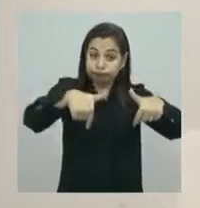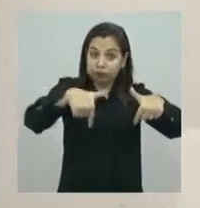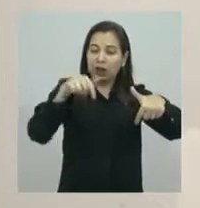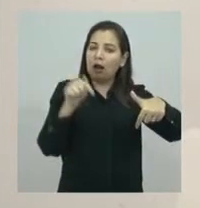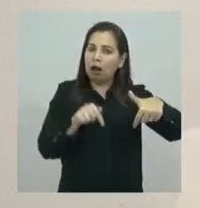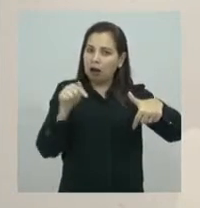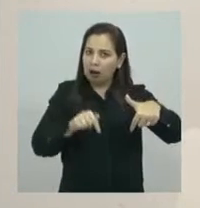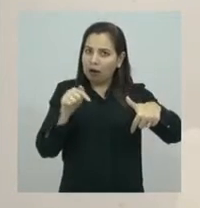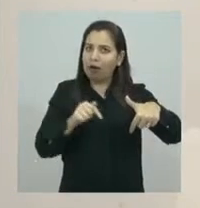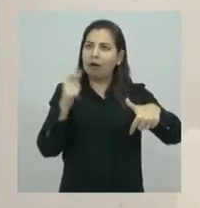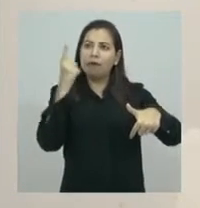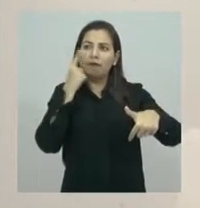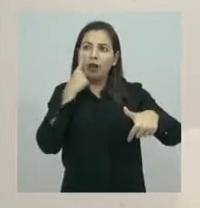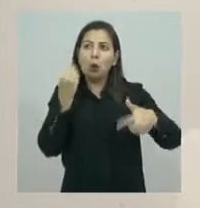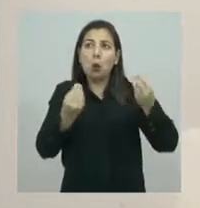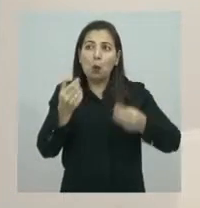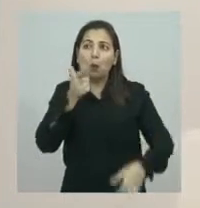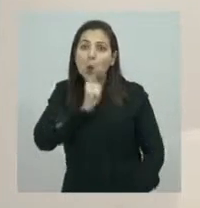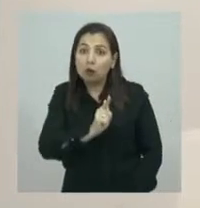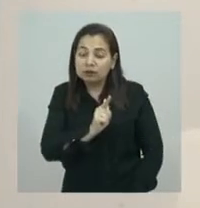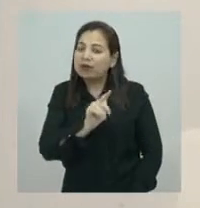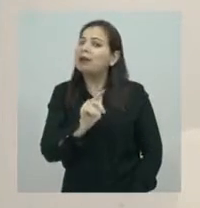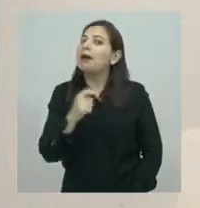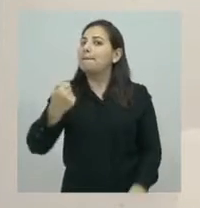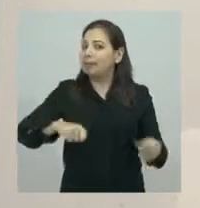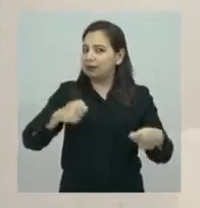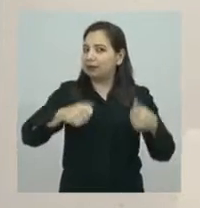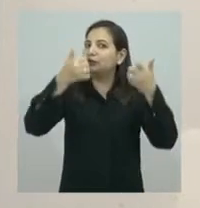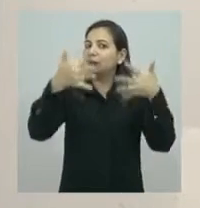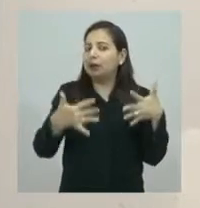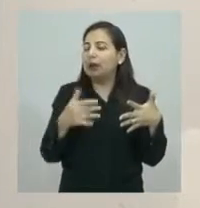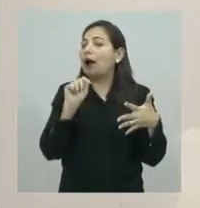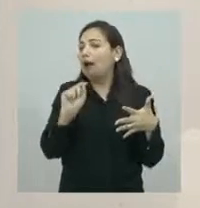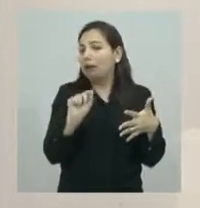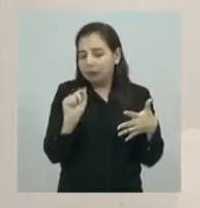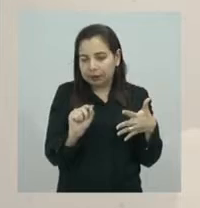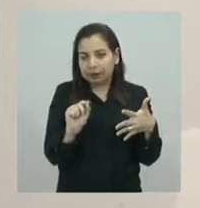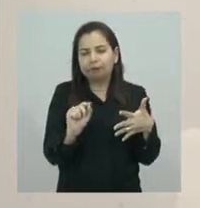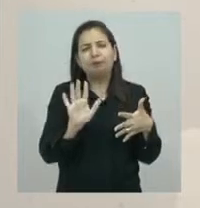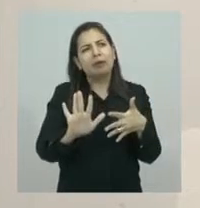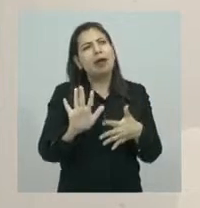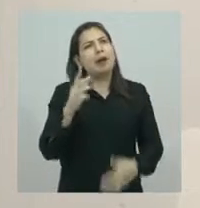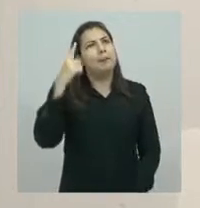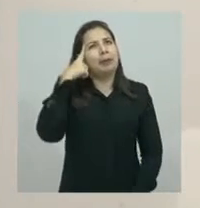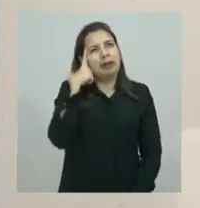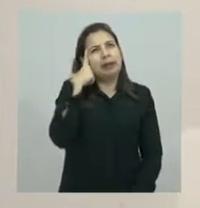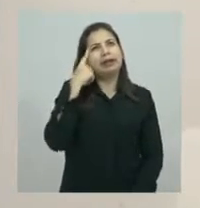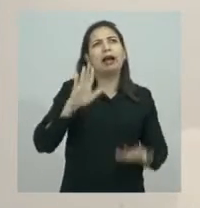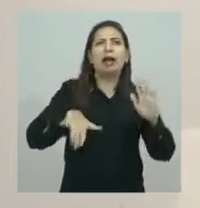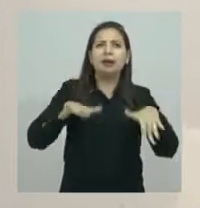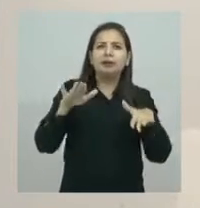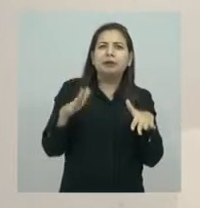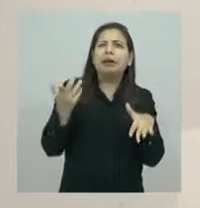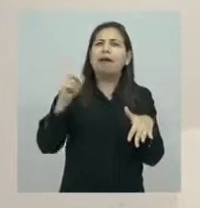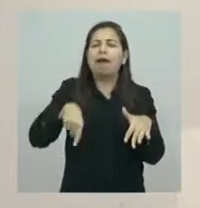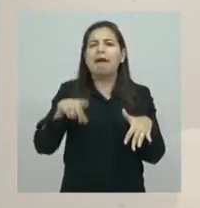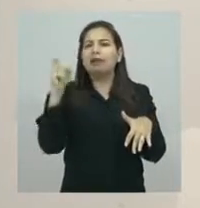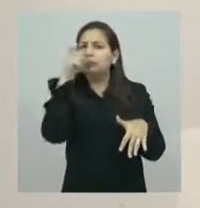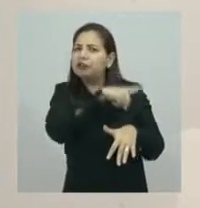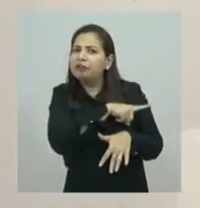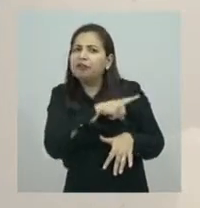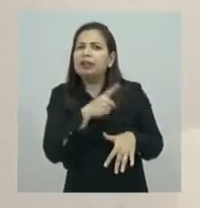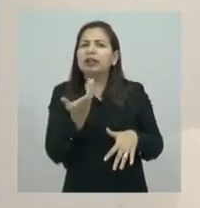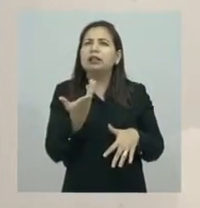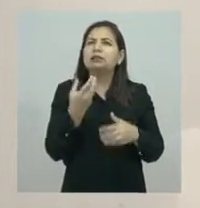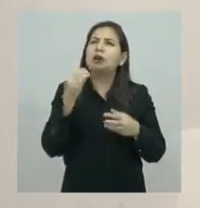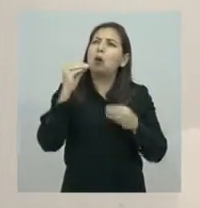muito claro uma coisa. Às vezes a gente se pergunta, por que é tão difícil, às vezes, e acontece de forma